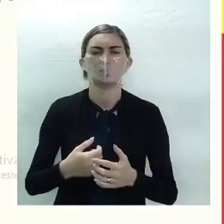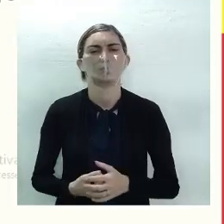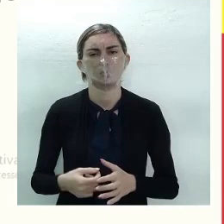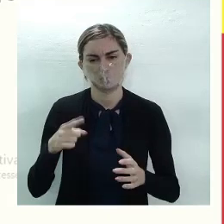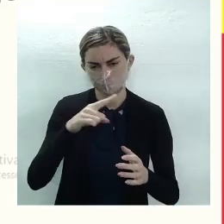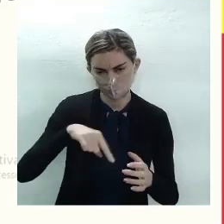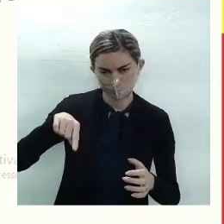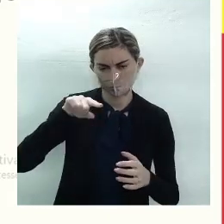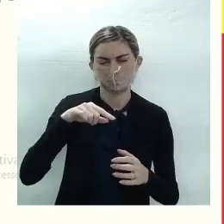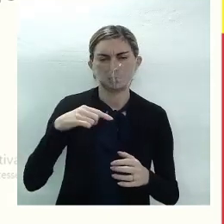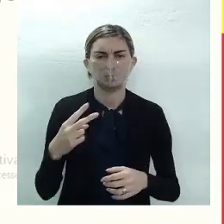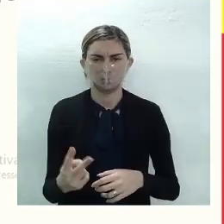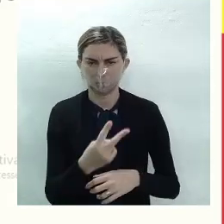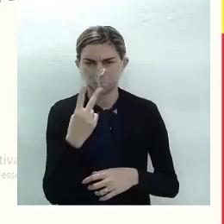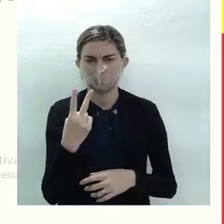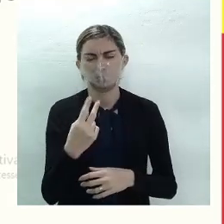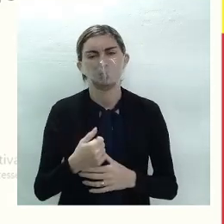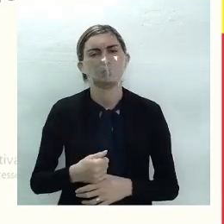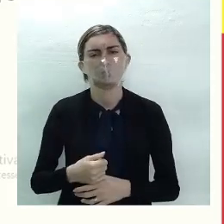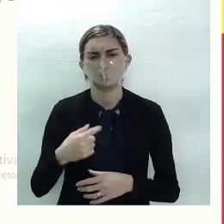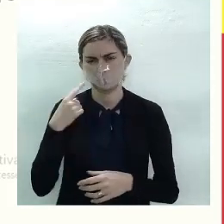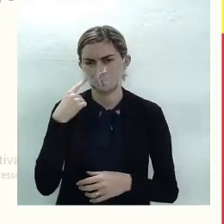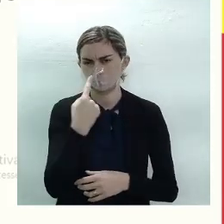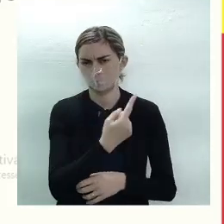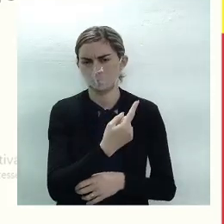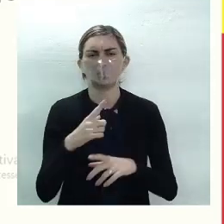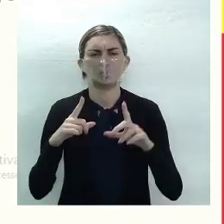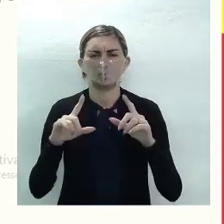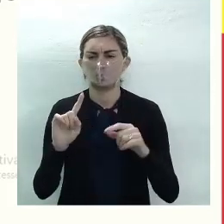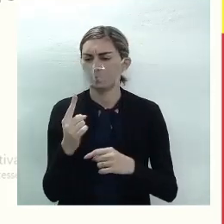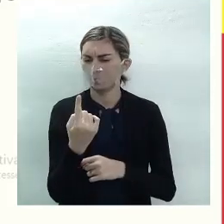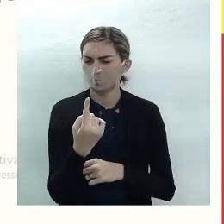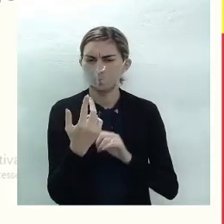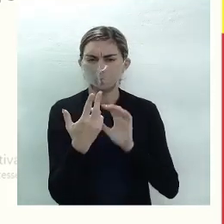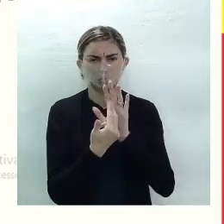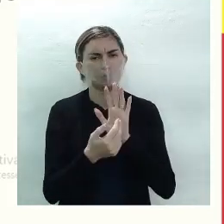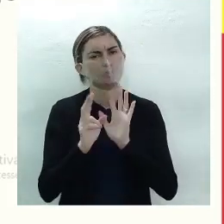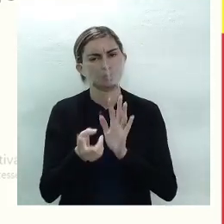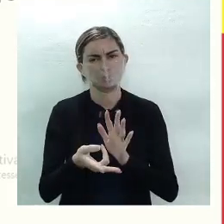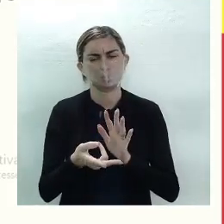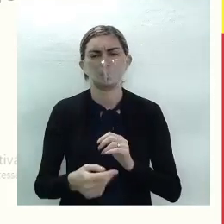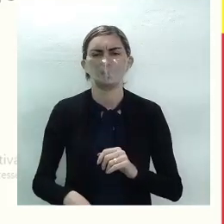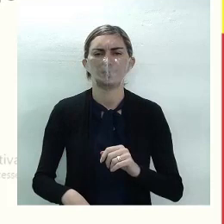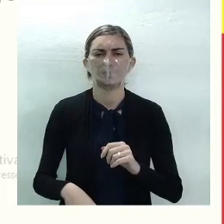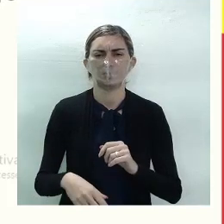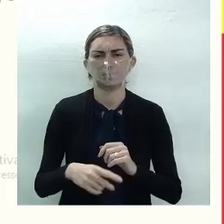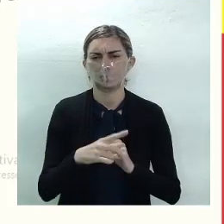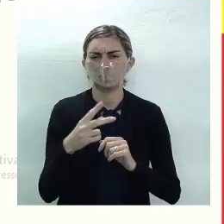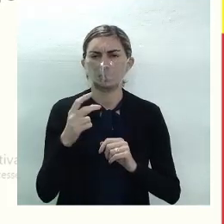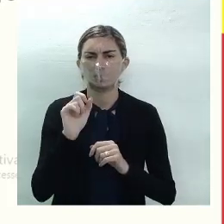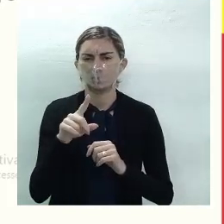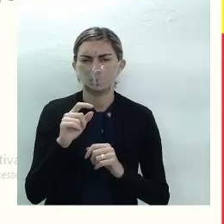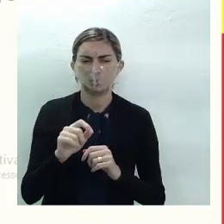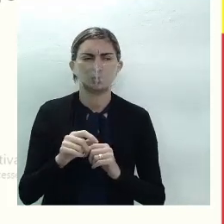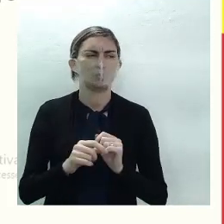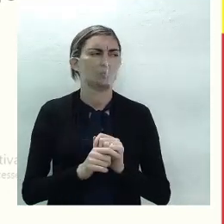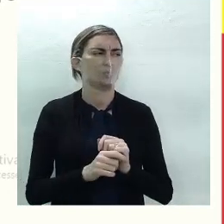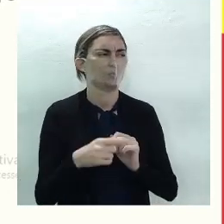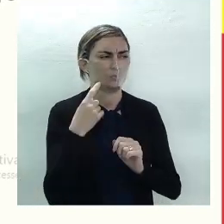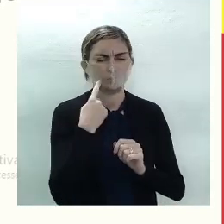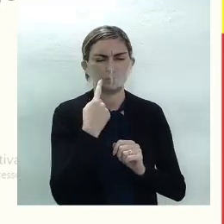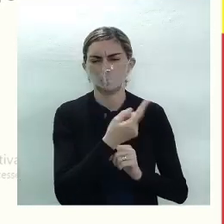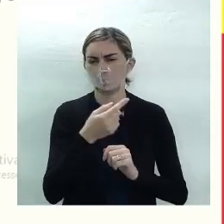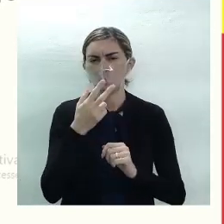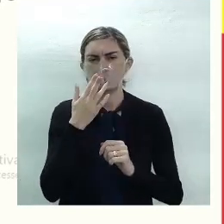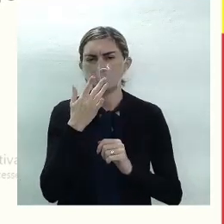rotacional. Figura 2, rotação. E veja aí, a figura 1 já está em verde. E a figura 3? Ah, você vai dizer, eita, está no